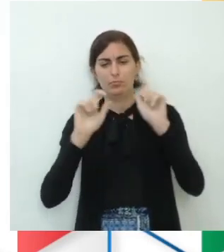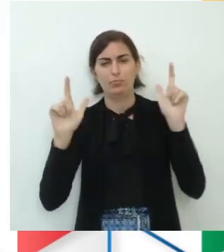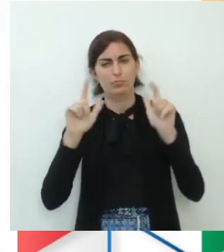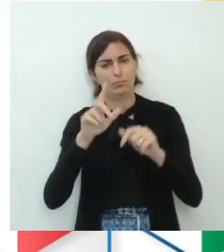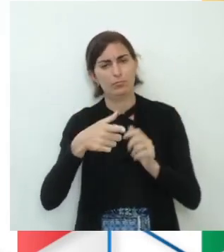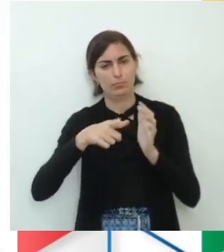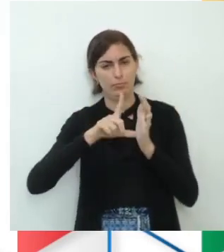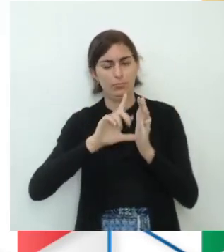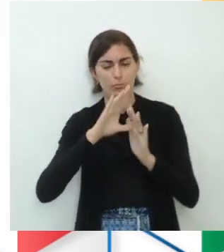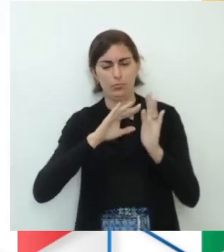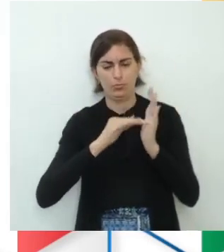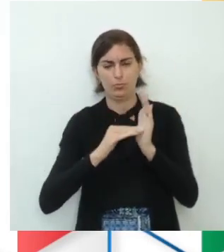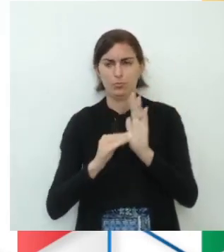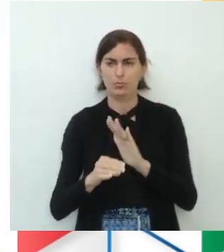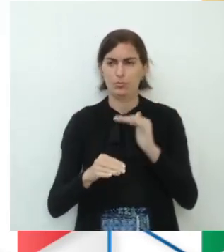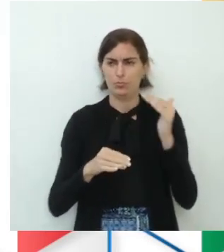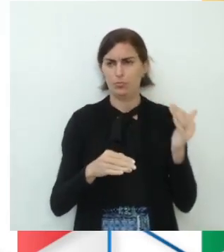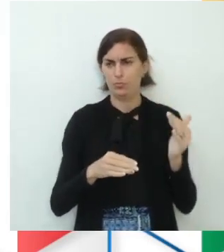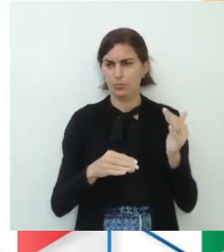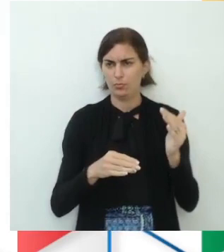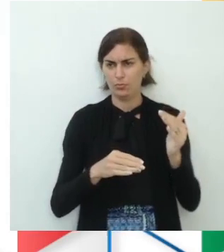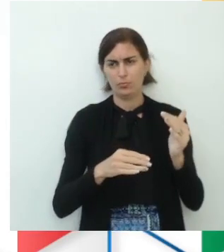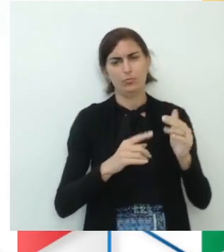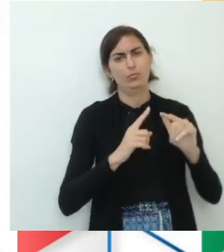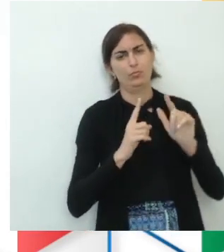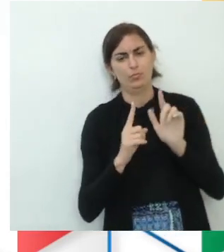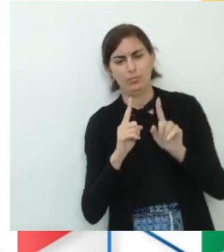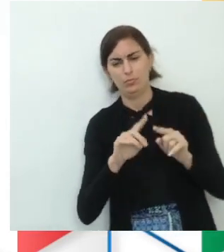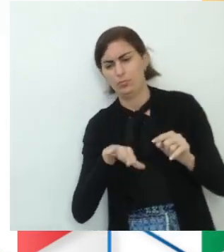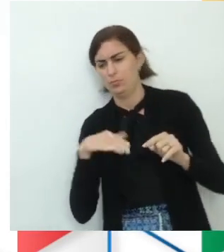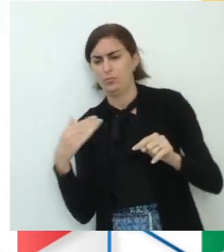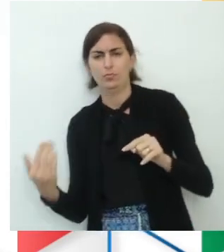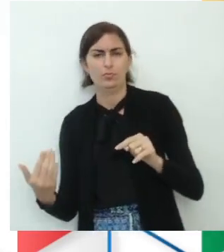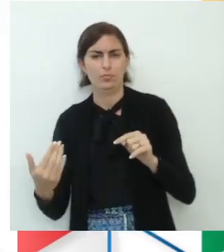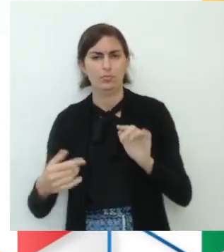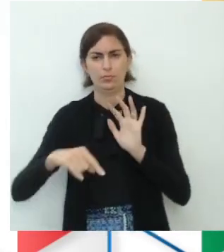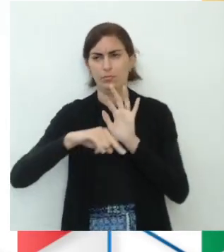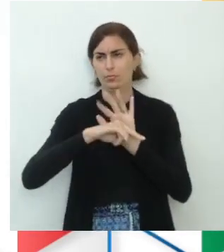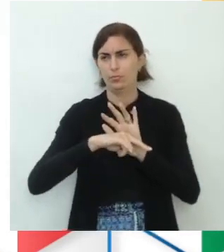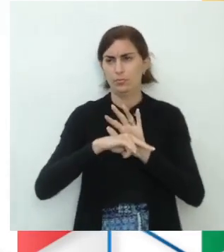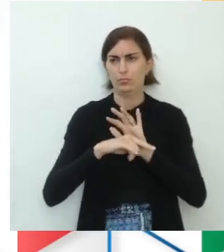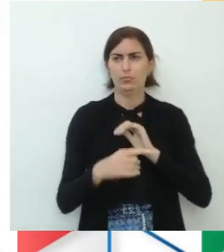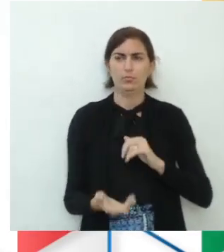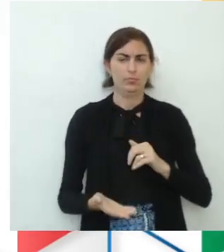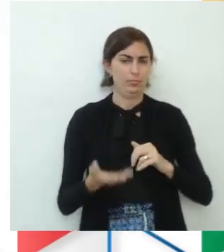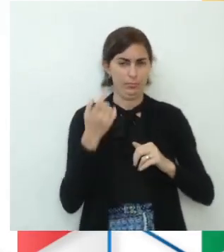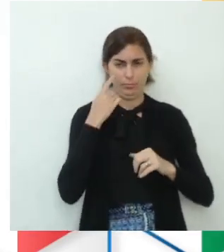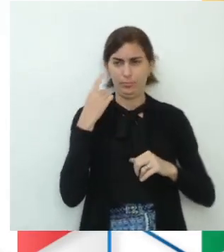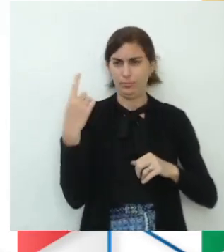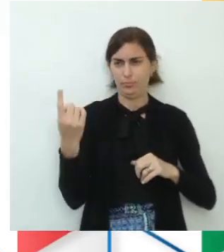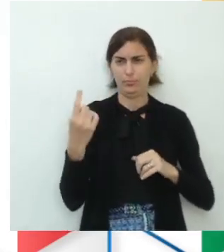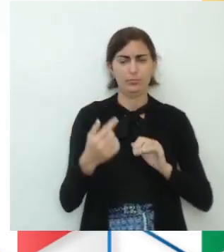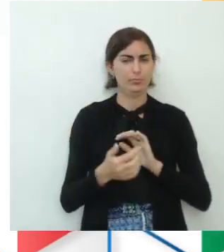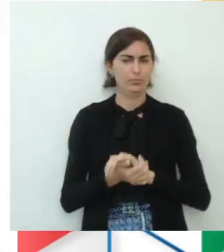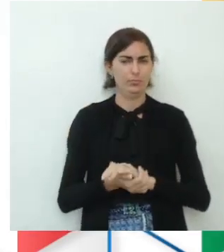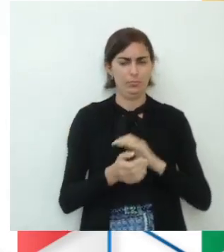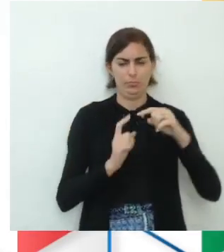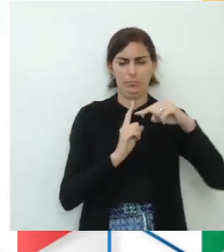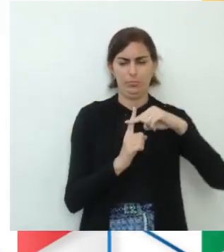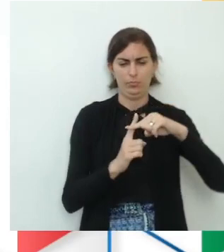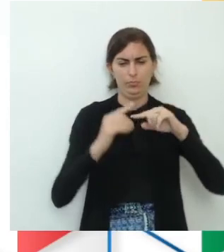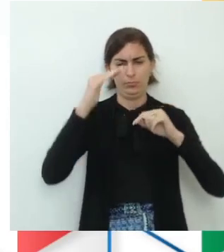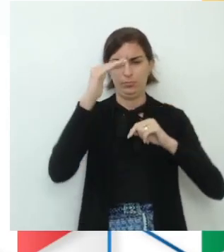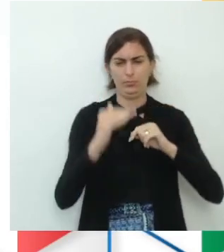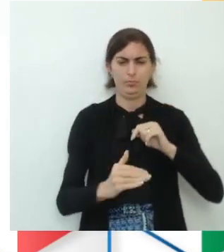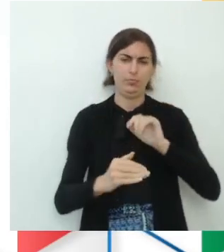bom? Tudo para o lado direito aí de x positivo, para o lado esquerdo negativo, para cima positivo,